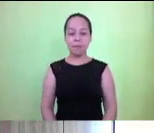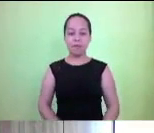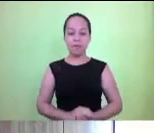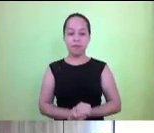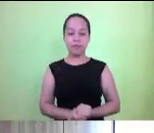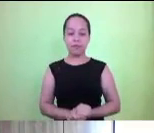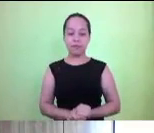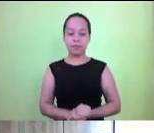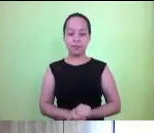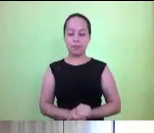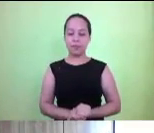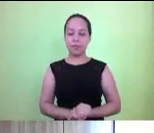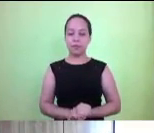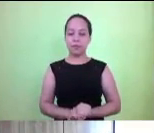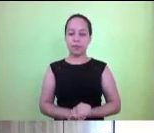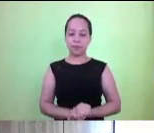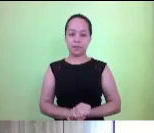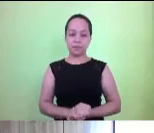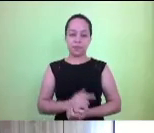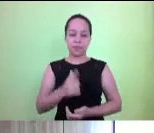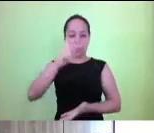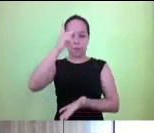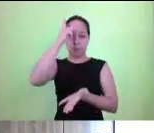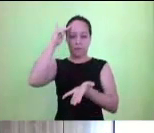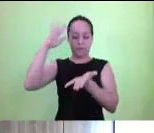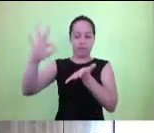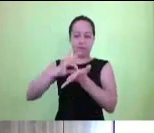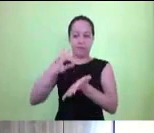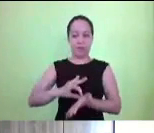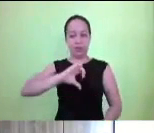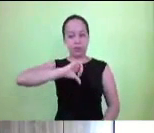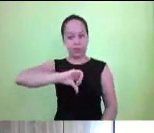Número de inscritos 9. Número de vagas 5.